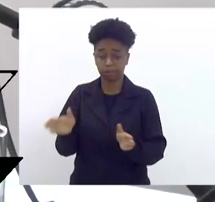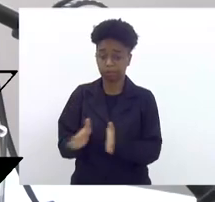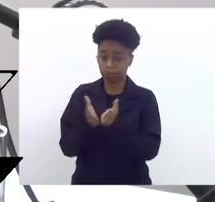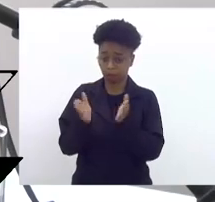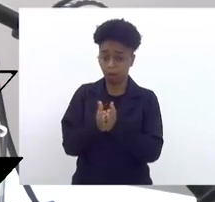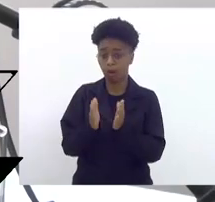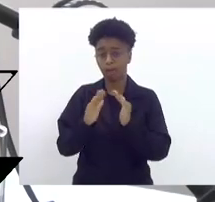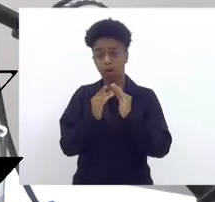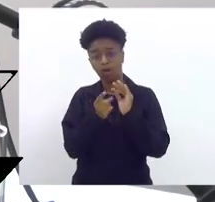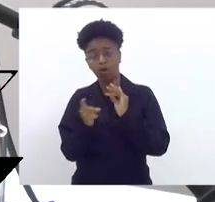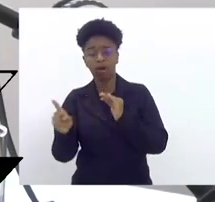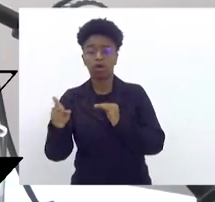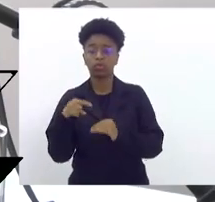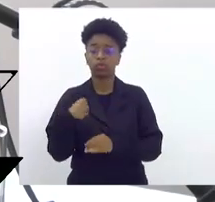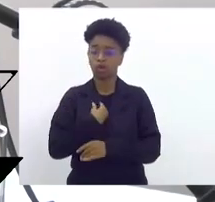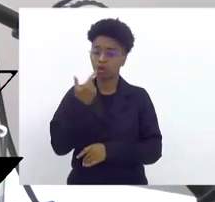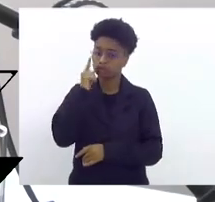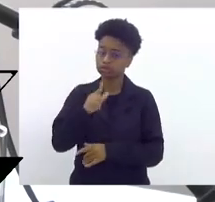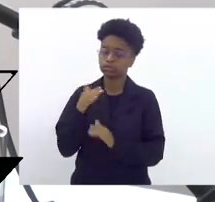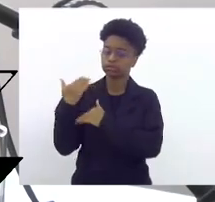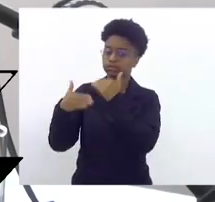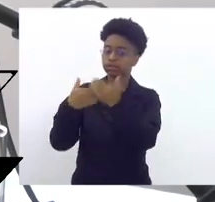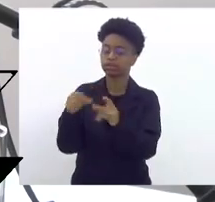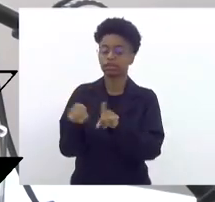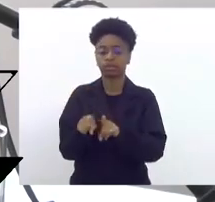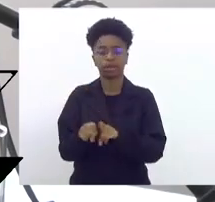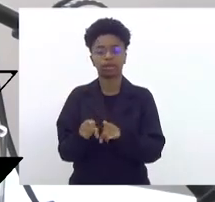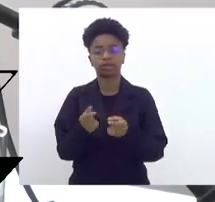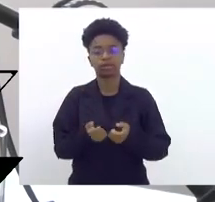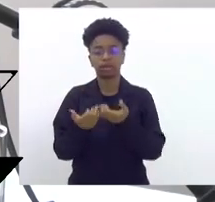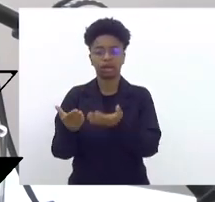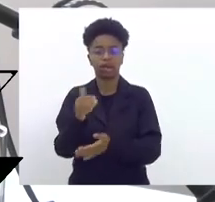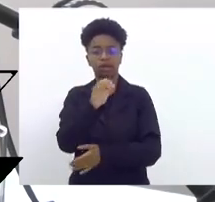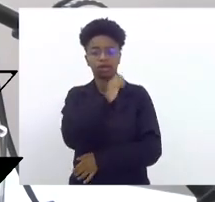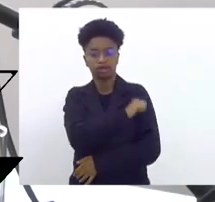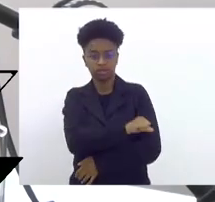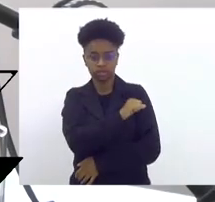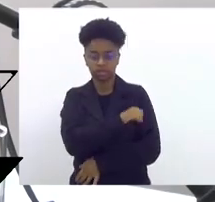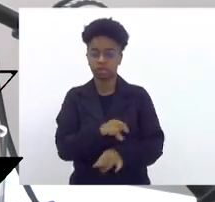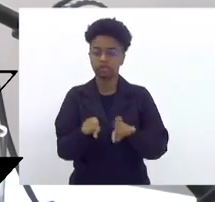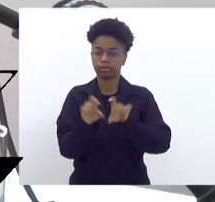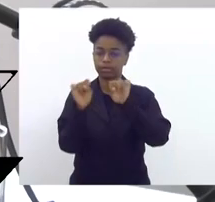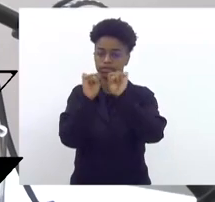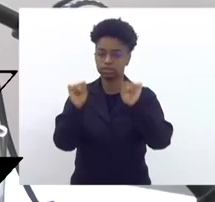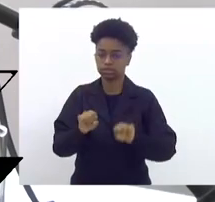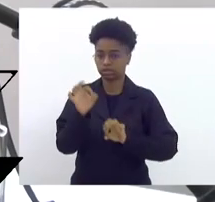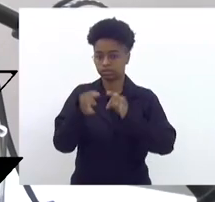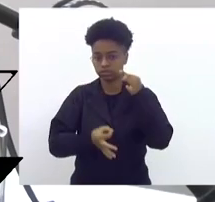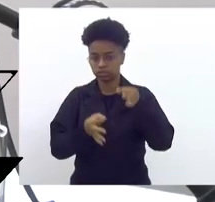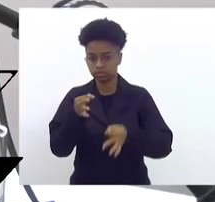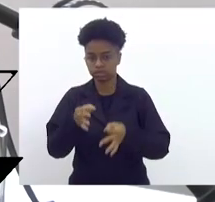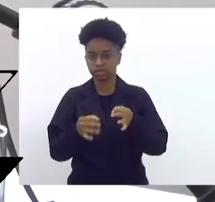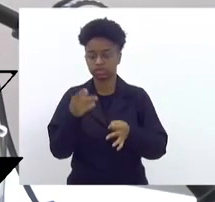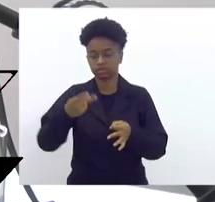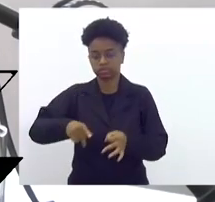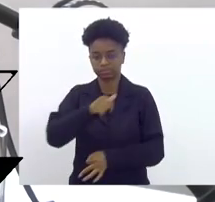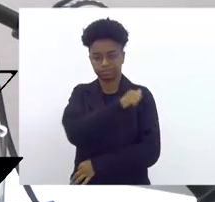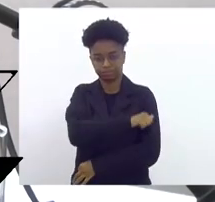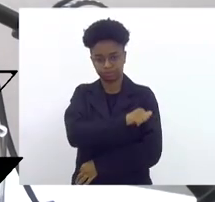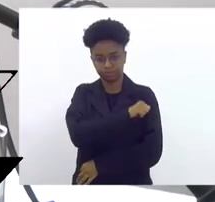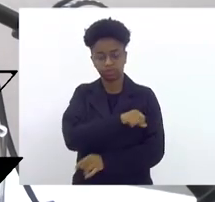periférica nós possamos avançar e com certeza entregar para o Estado do Rio de Janeiro para o sistema de Justiça Fluminense